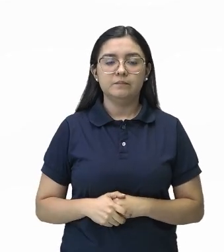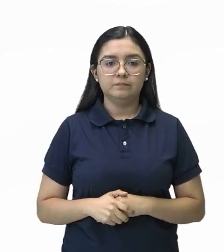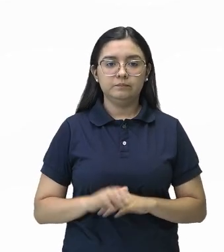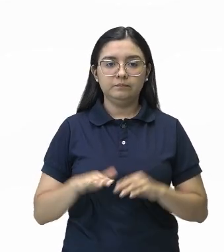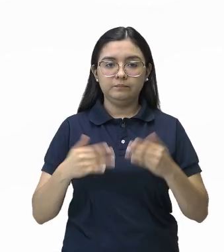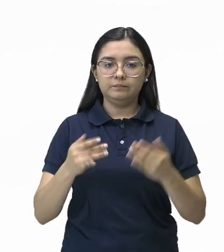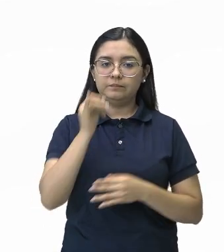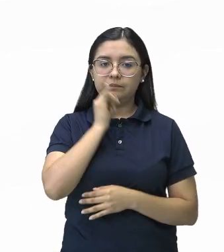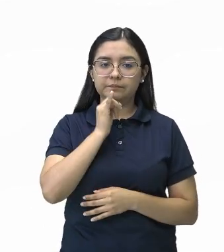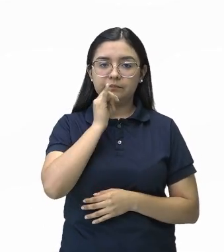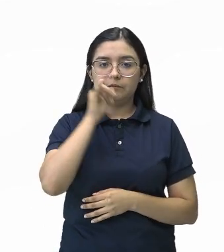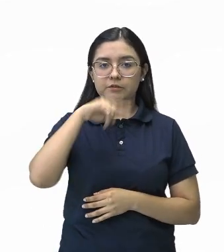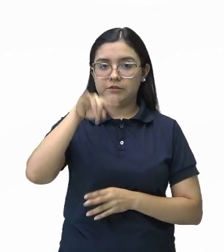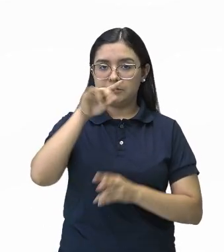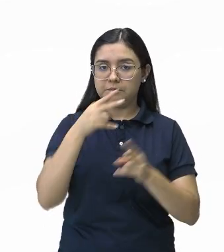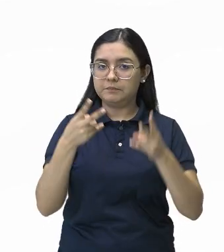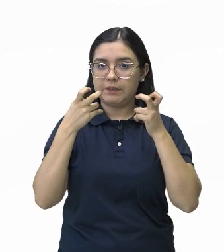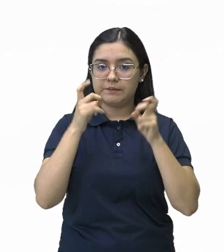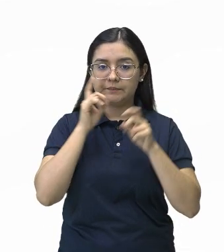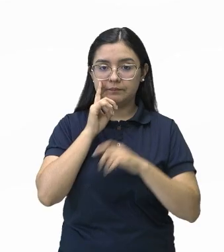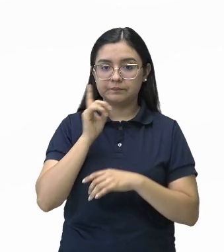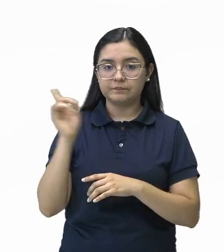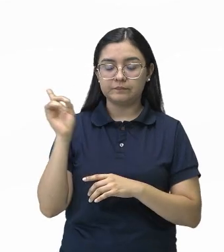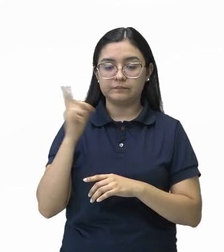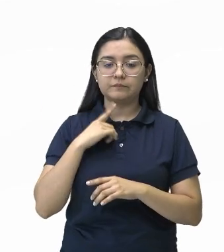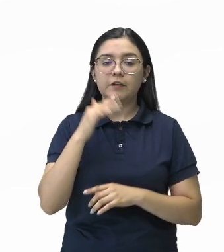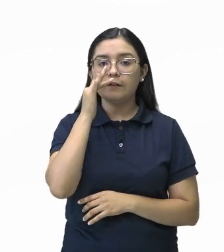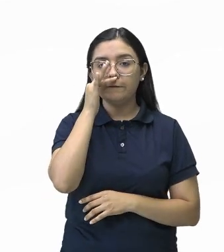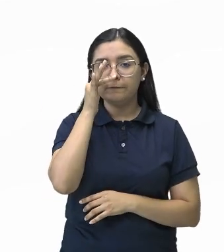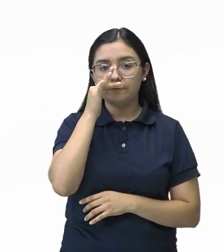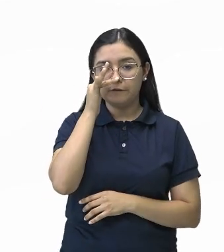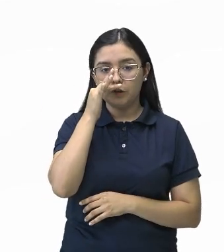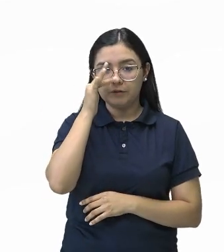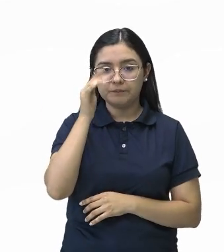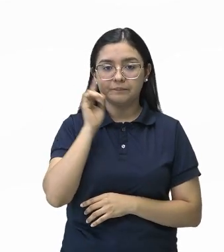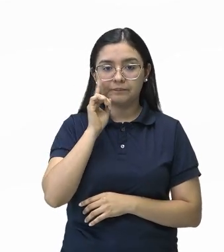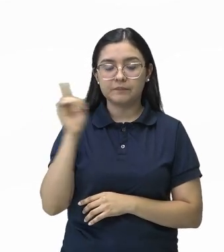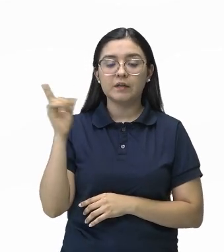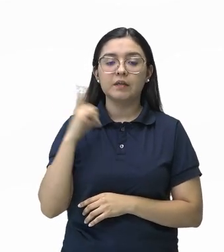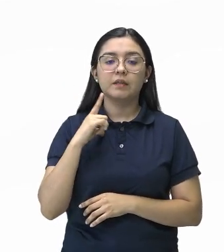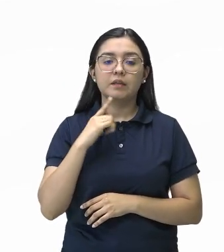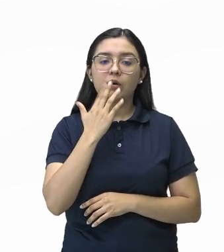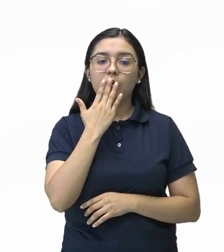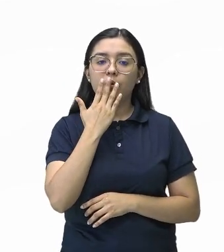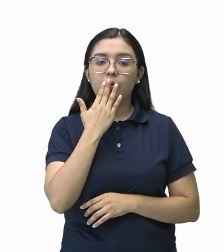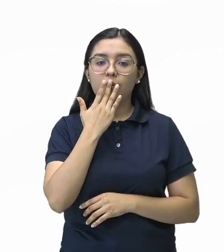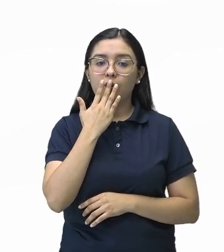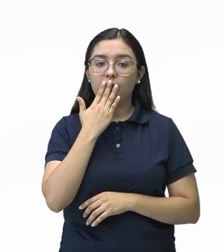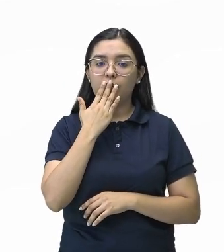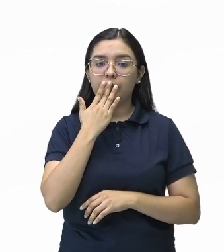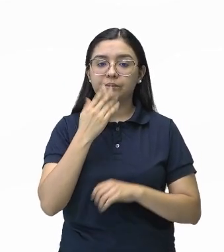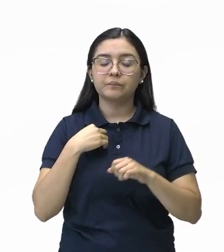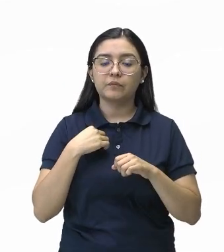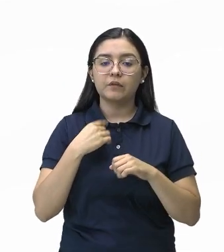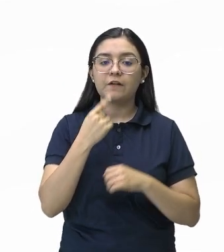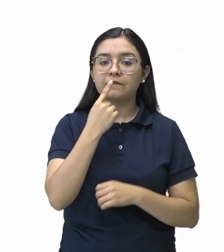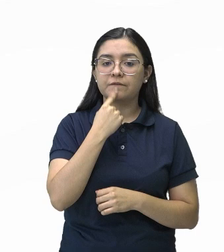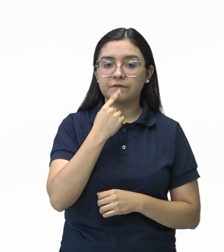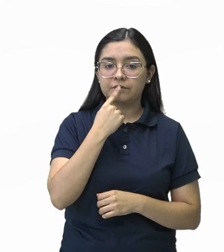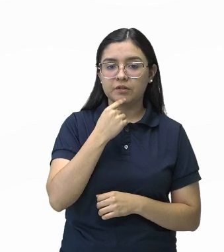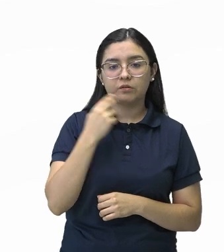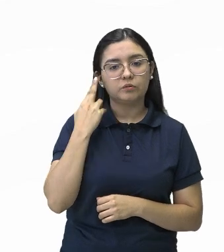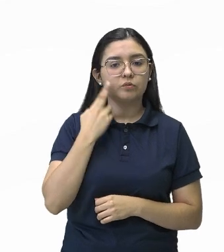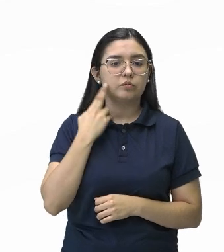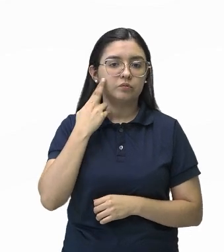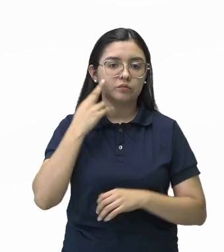Como exemplo, vocês estão vendo aí as flores, né? Essas flores que têm uma cor avermelhada, né? Rosada, acho que